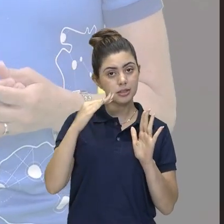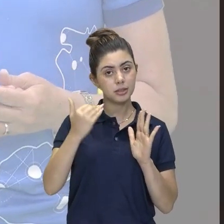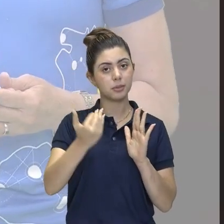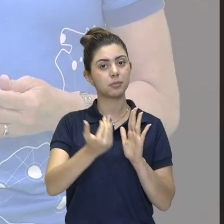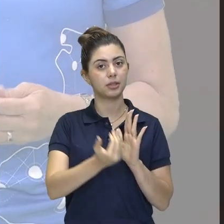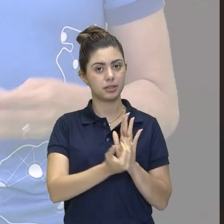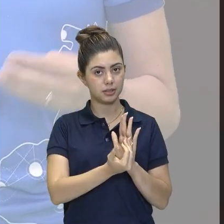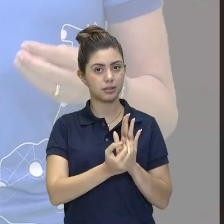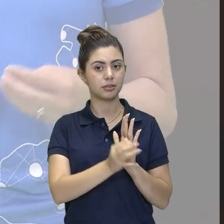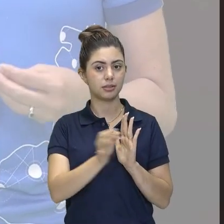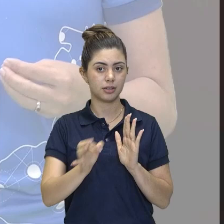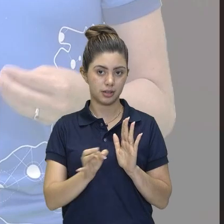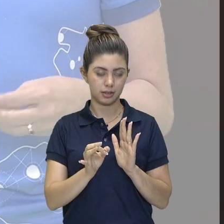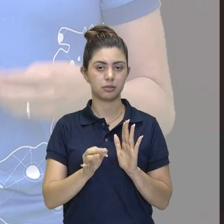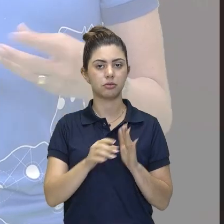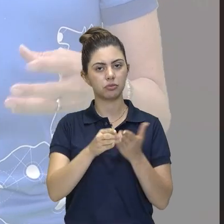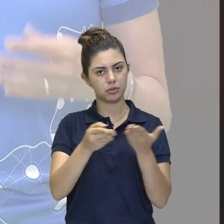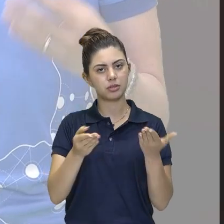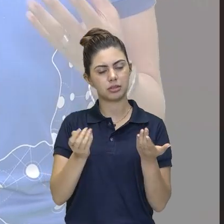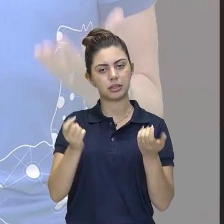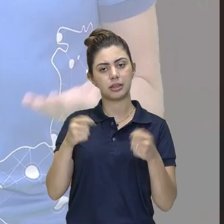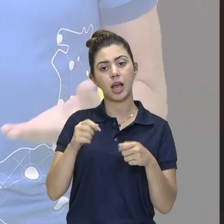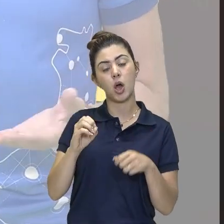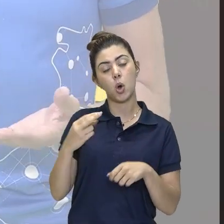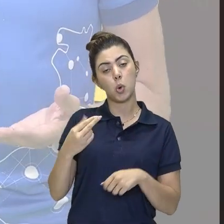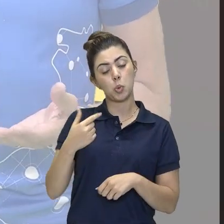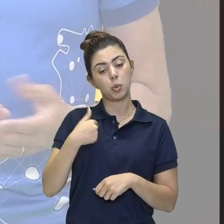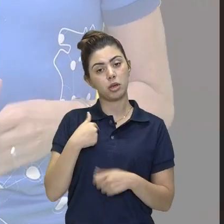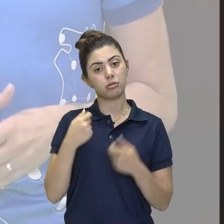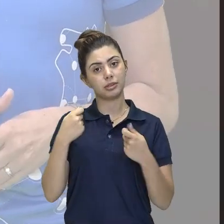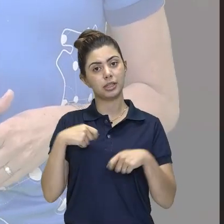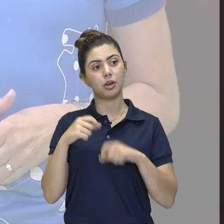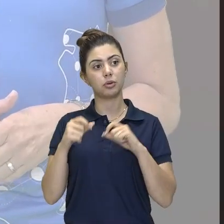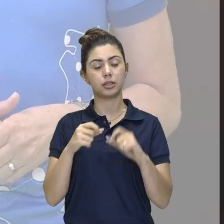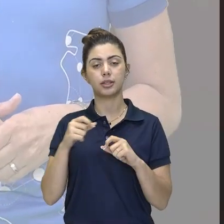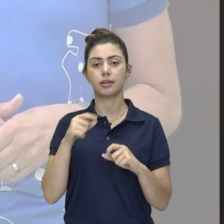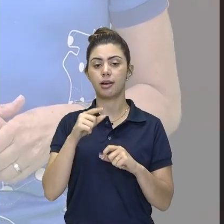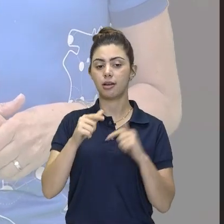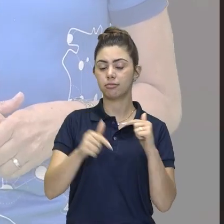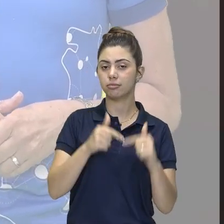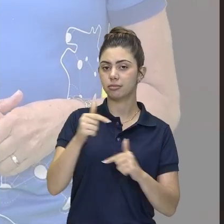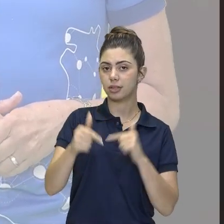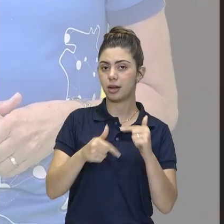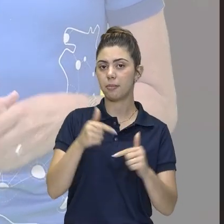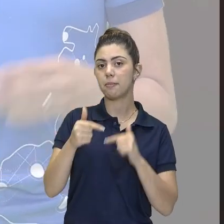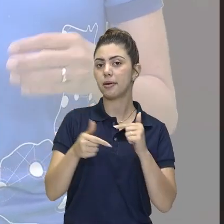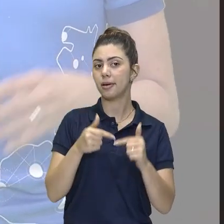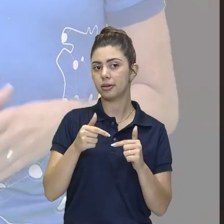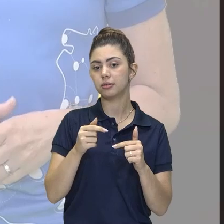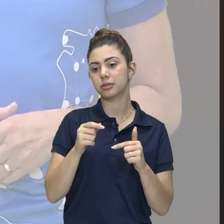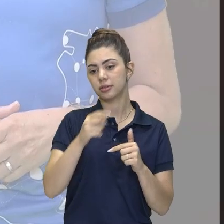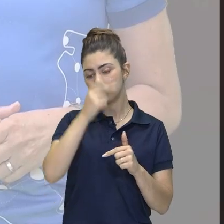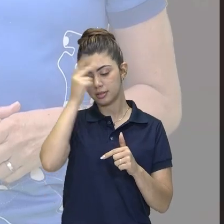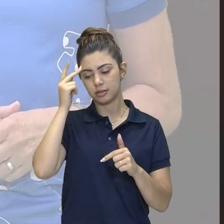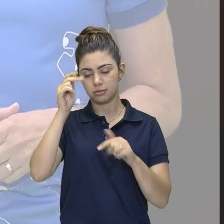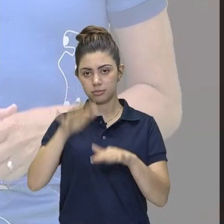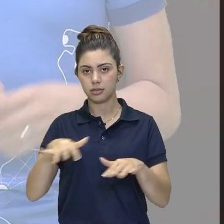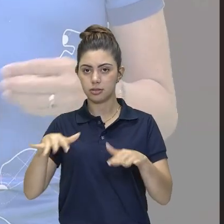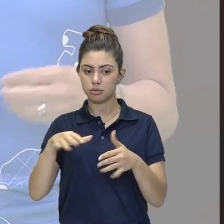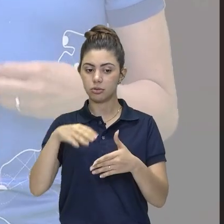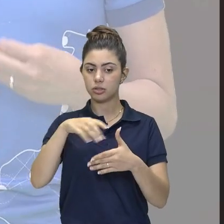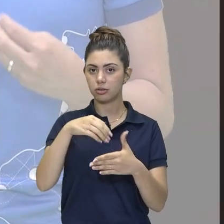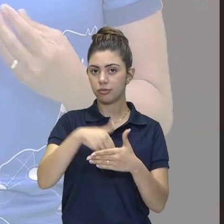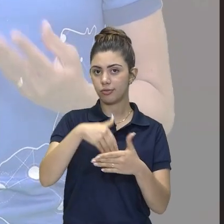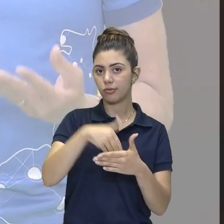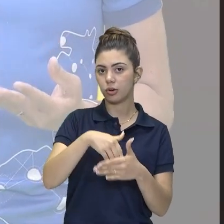têm que ser cumpridos para que você ou eu nos candidatemos a um cargo eletivo. E se isso